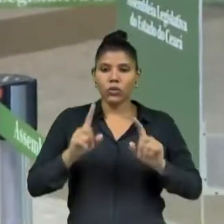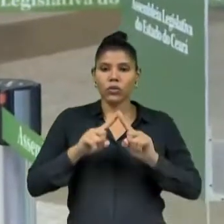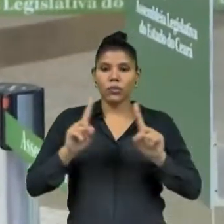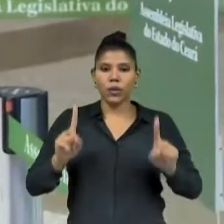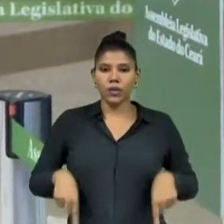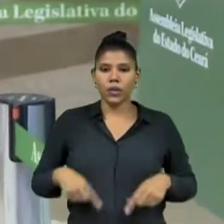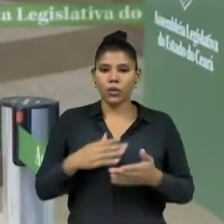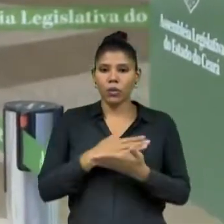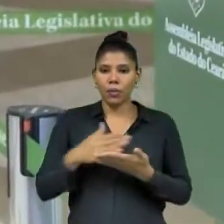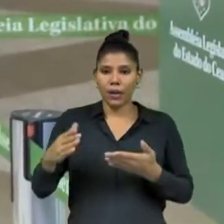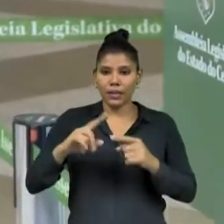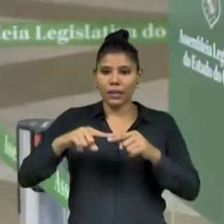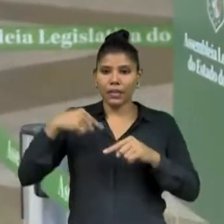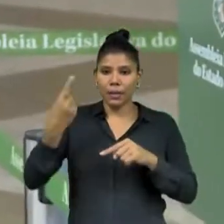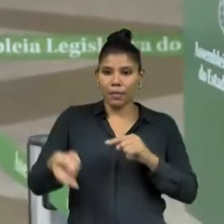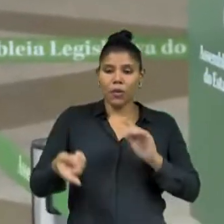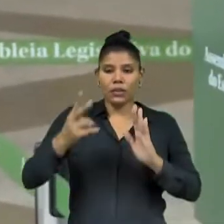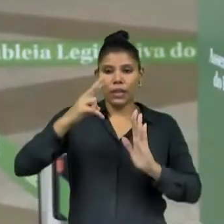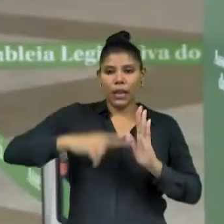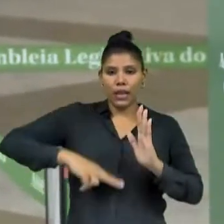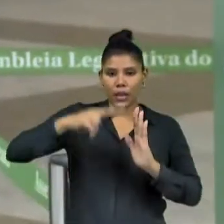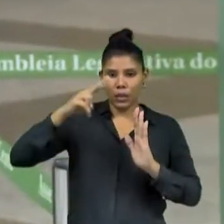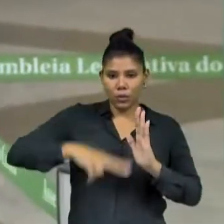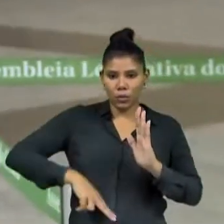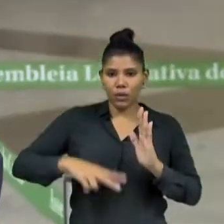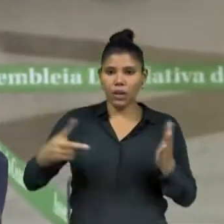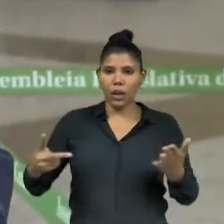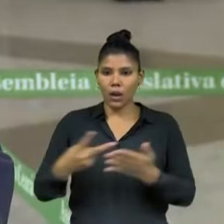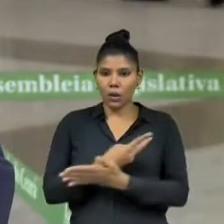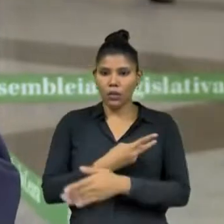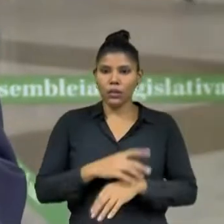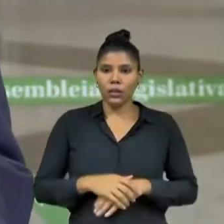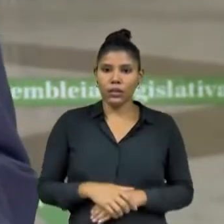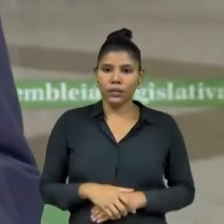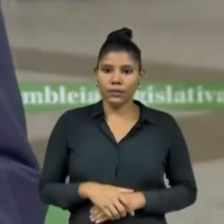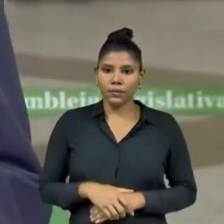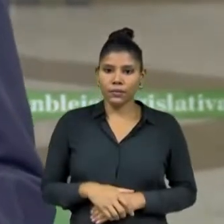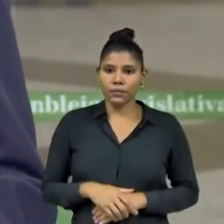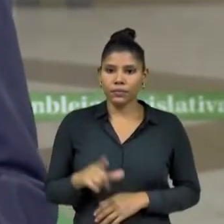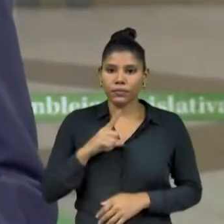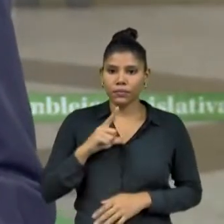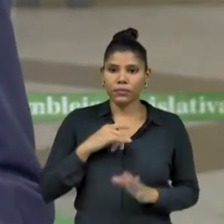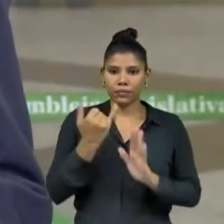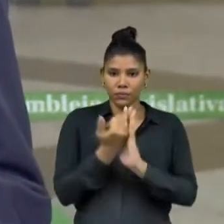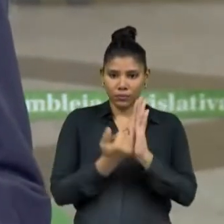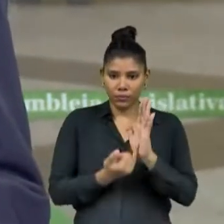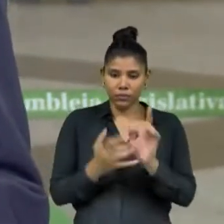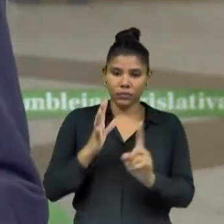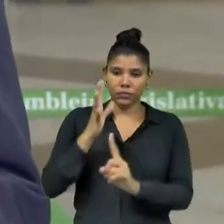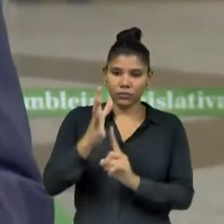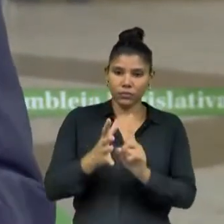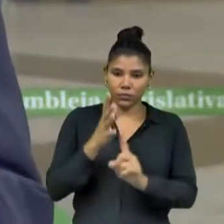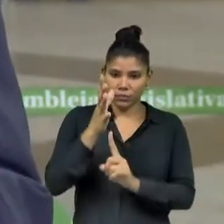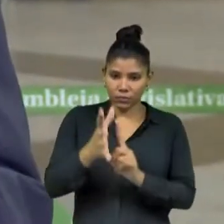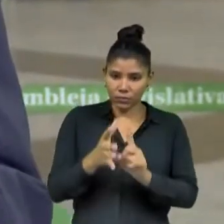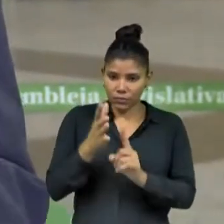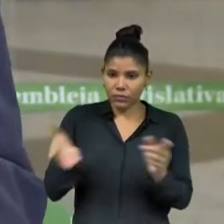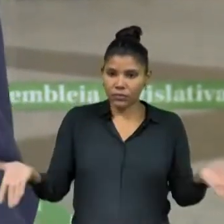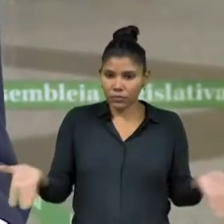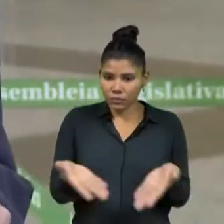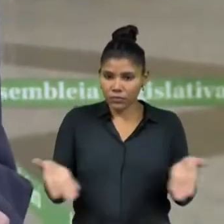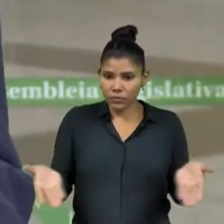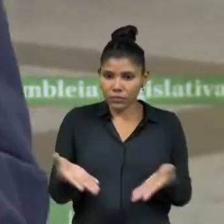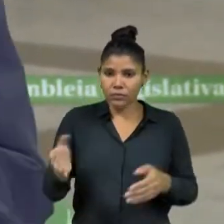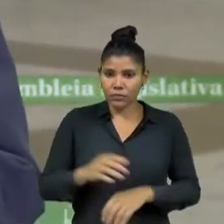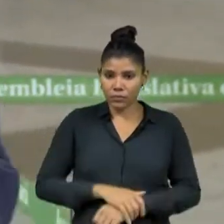logo após da leitura que acontece no expediente. Estão inscritos para pronunciamentos na sessão de hoje os seguintes deputados.